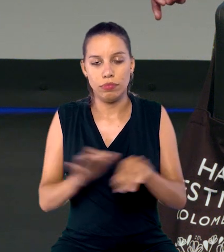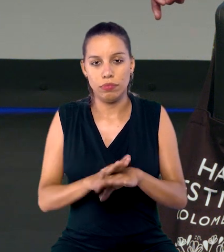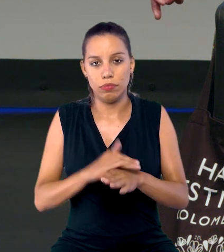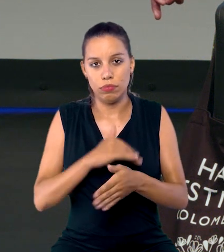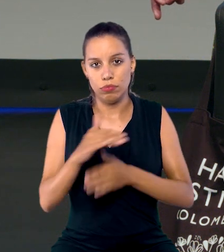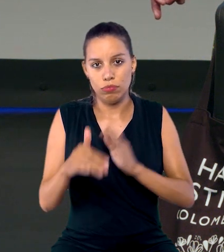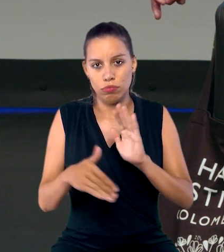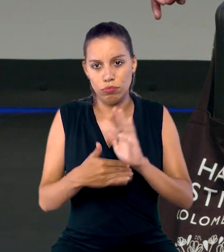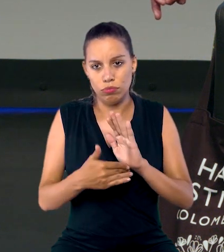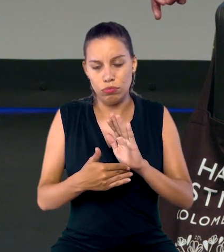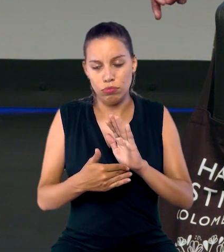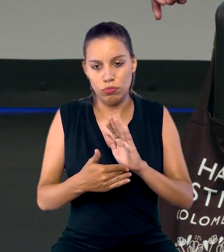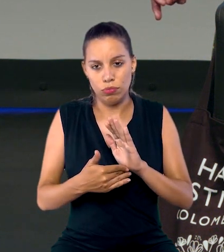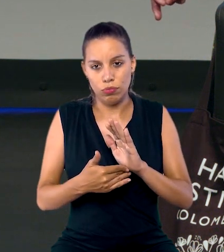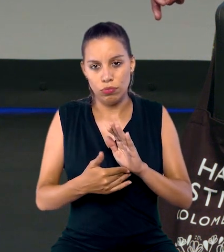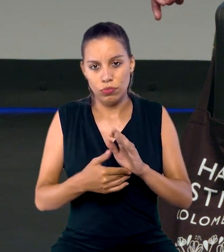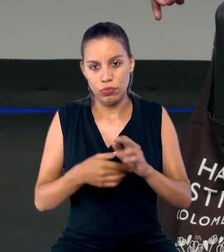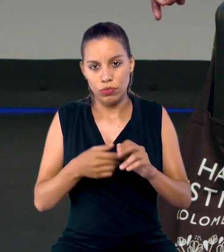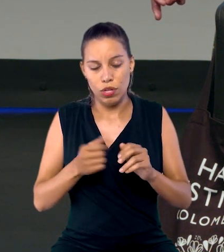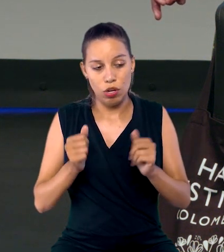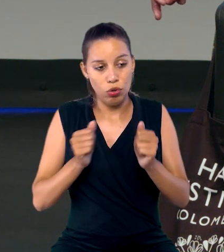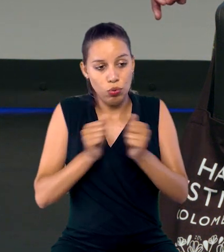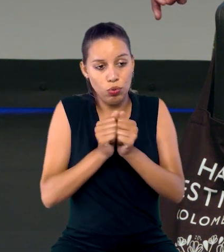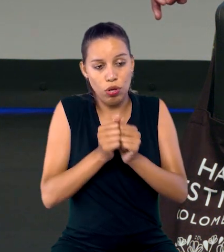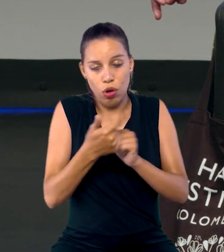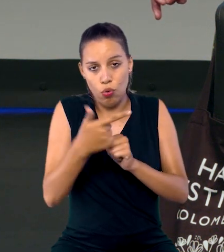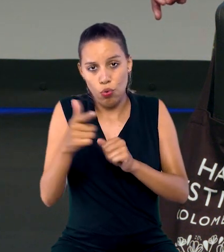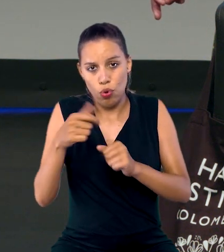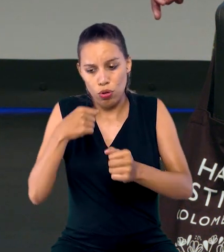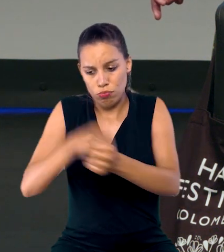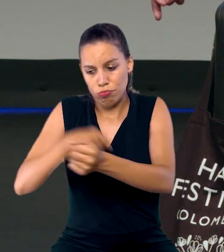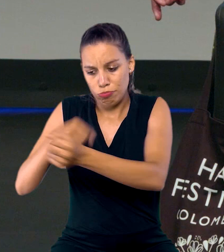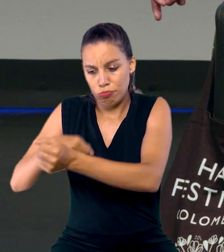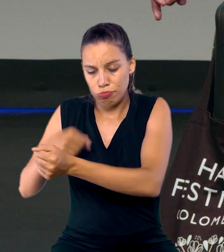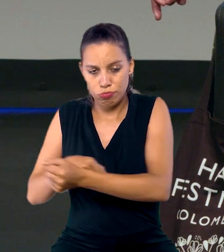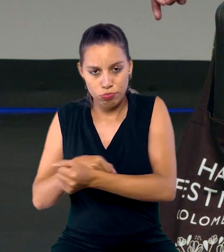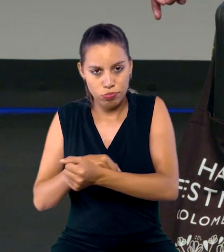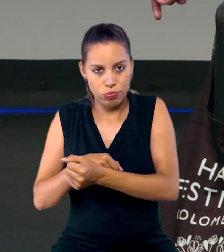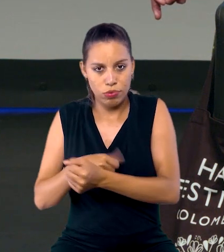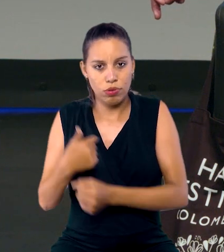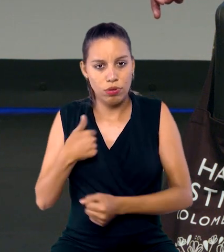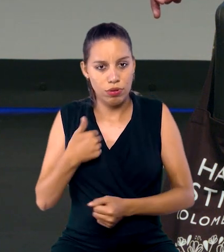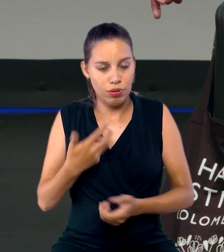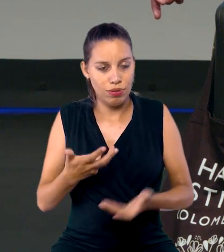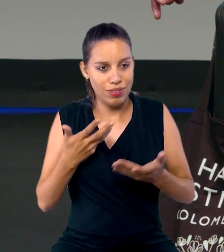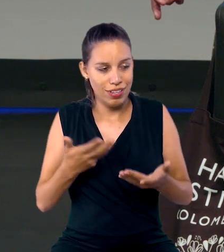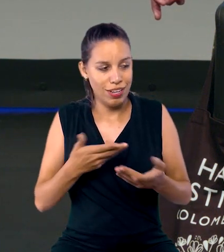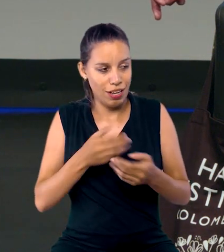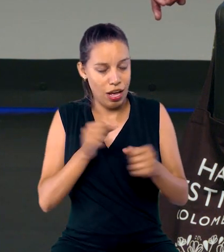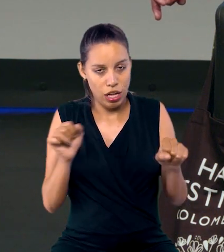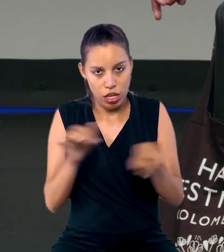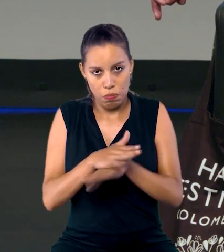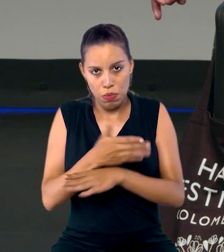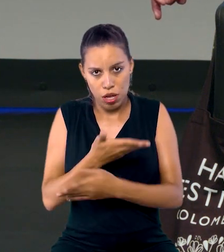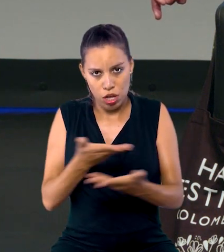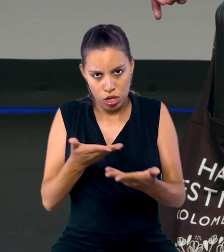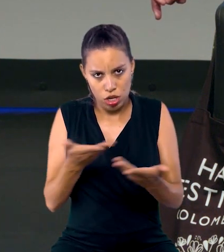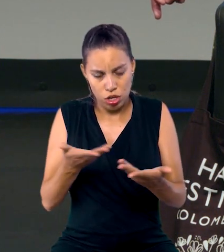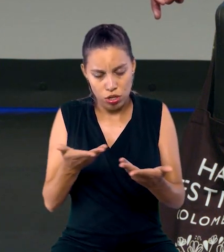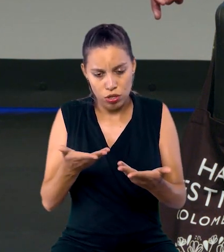isso tudo e se aliançar a outras lutas, né? E aí eu queria encerrar essa parte